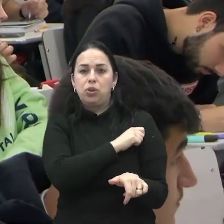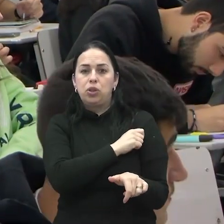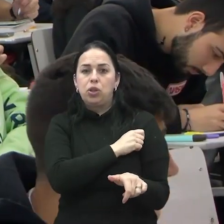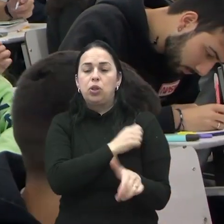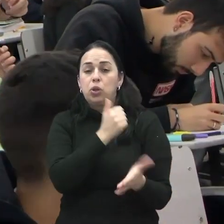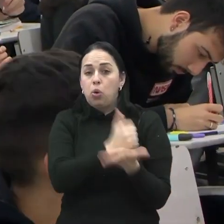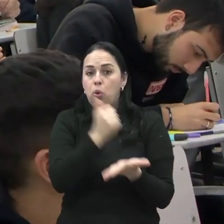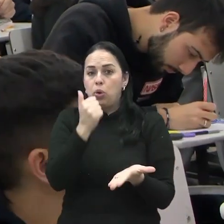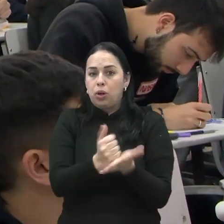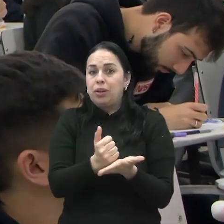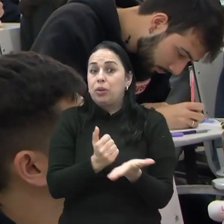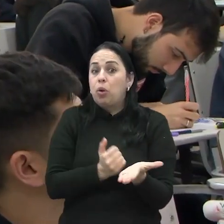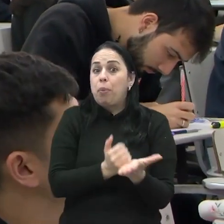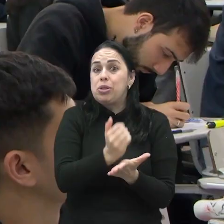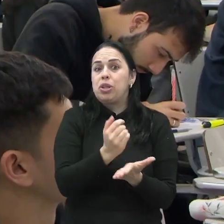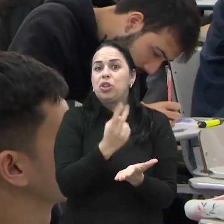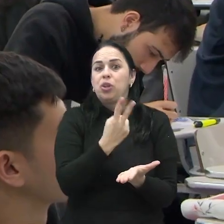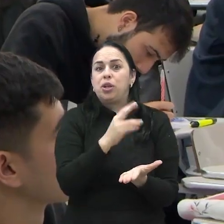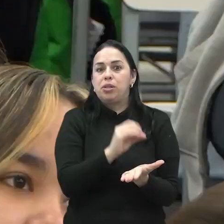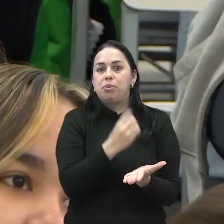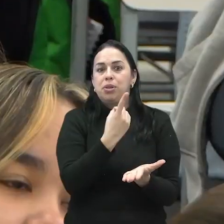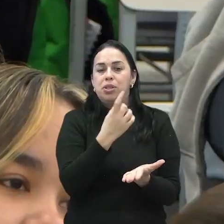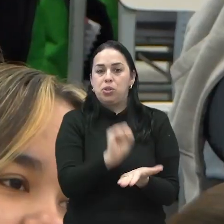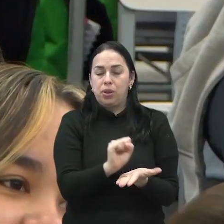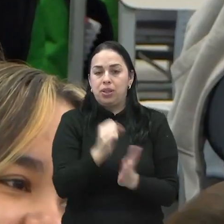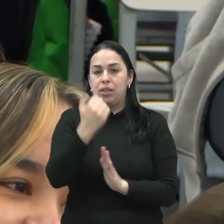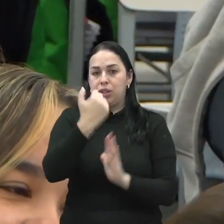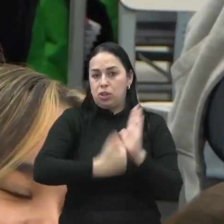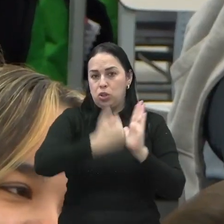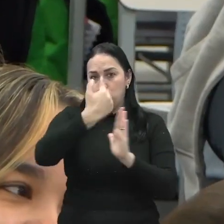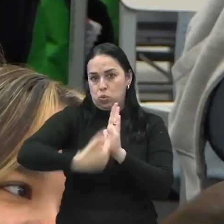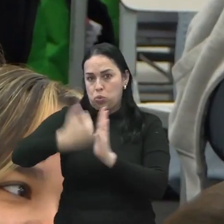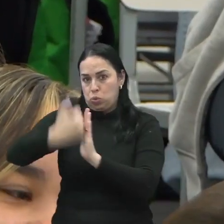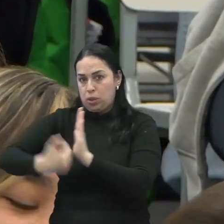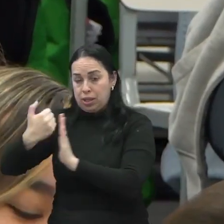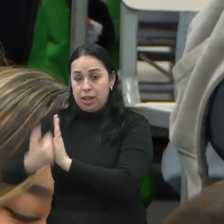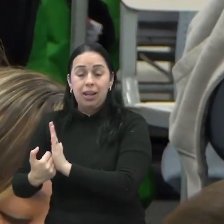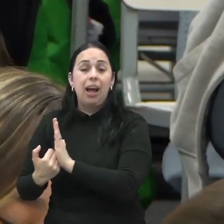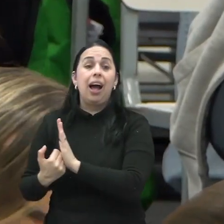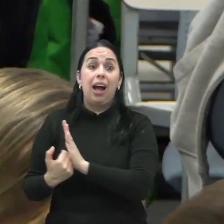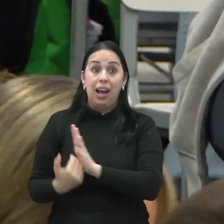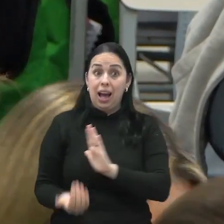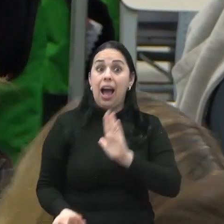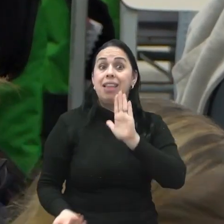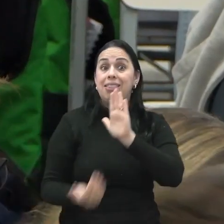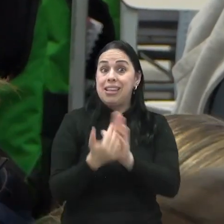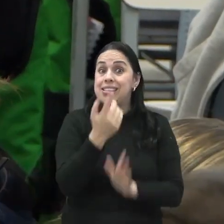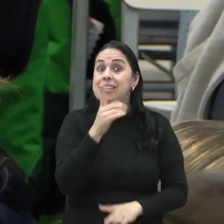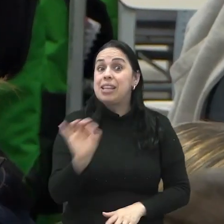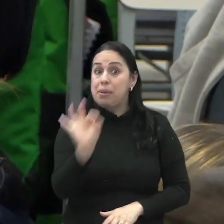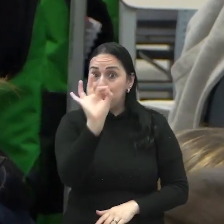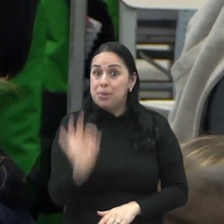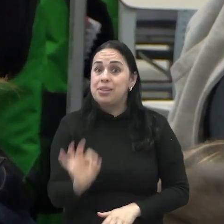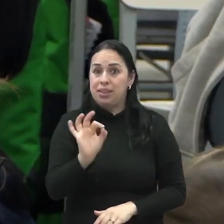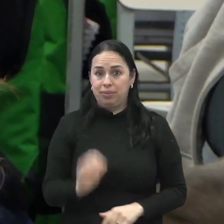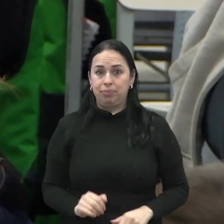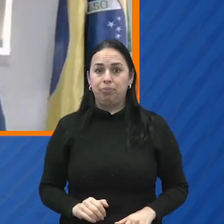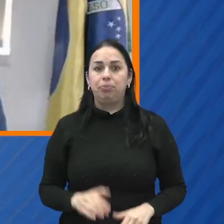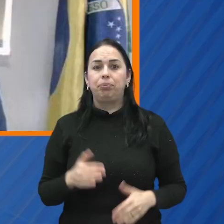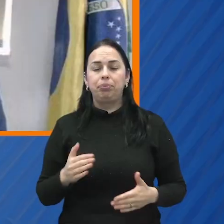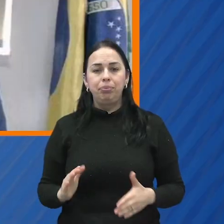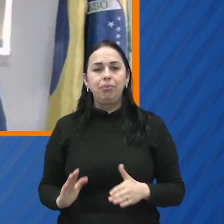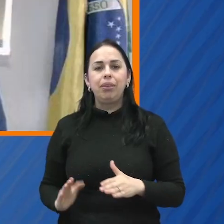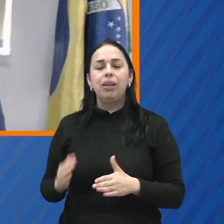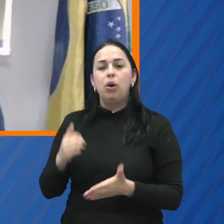contratos feitos a partir de 2018. Os descontos em juros e multas podem chegar a 100%.